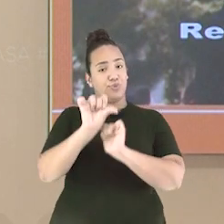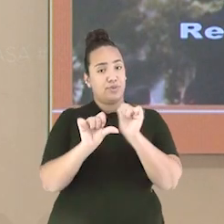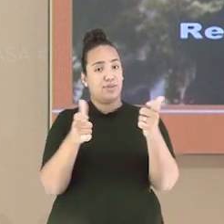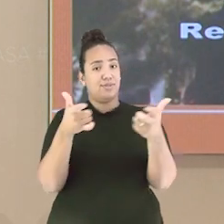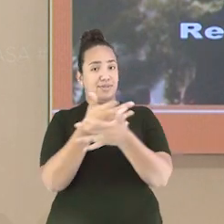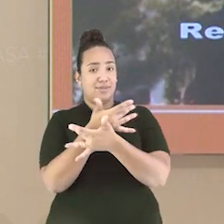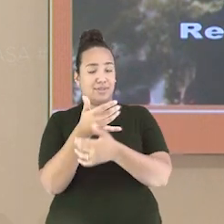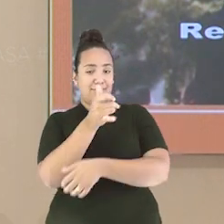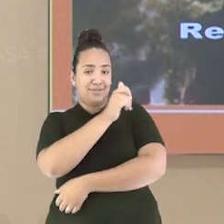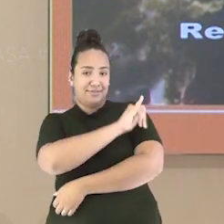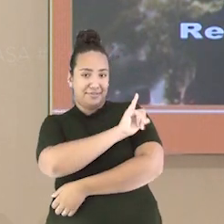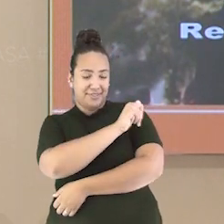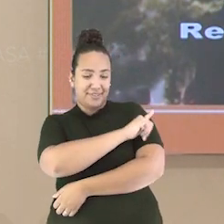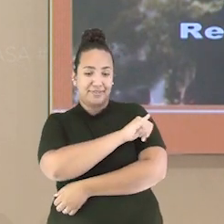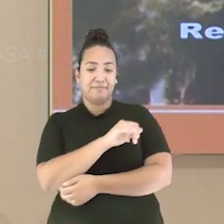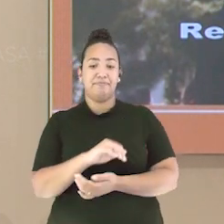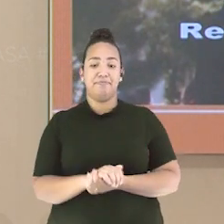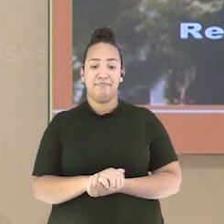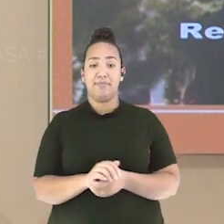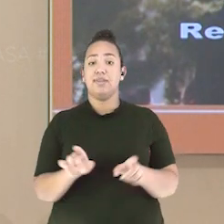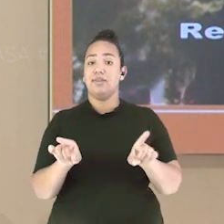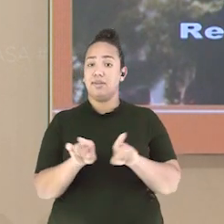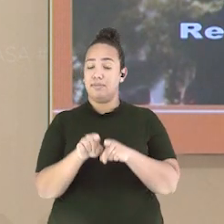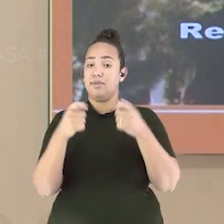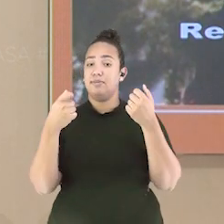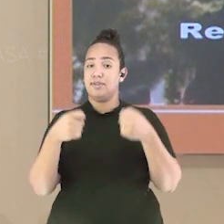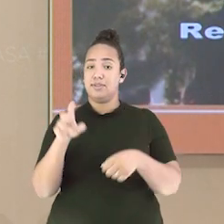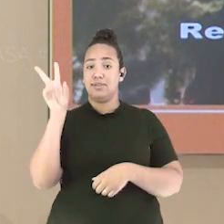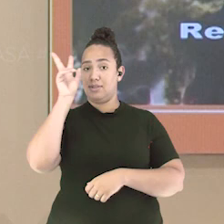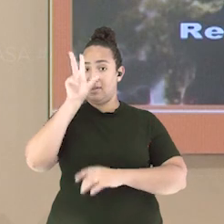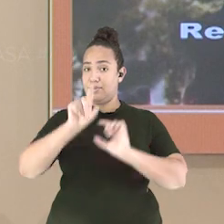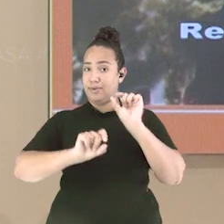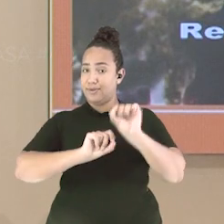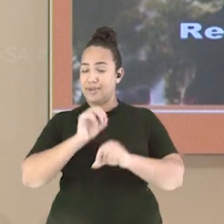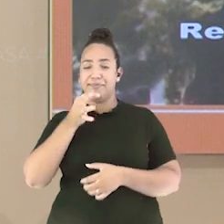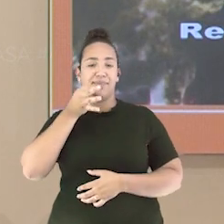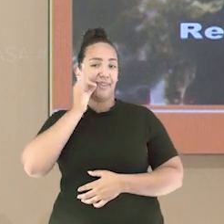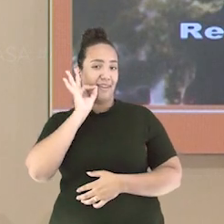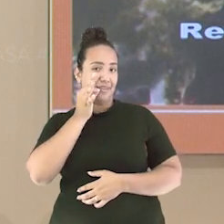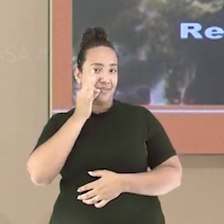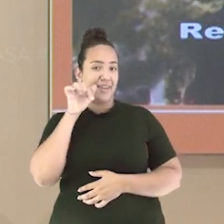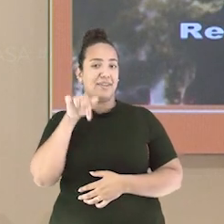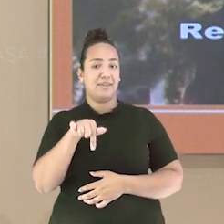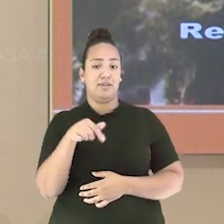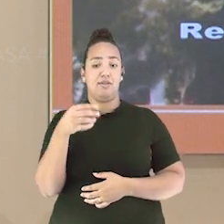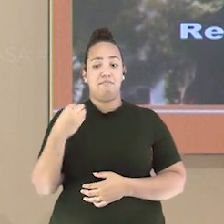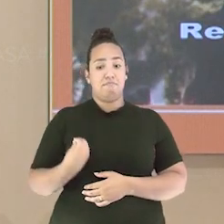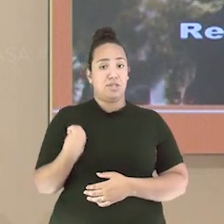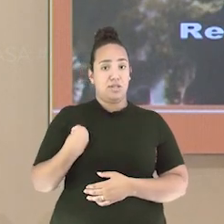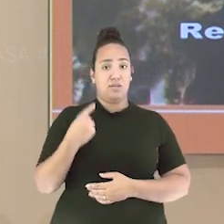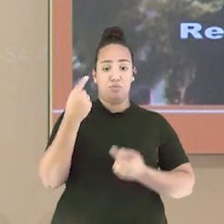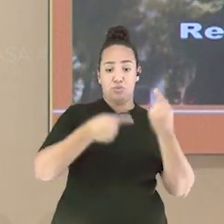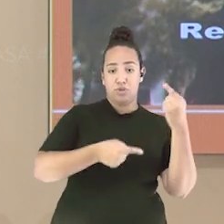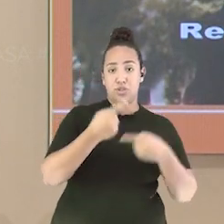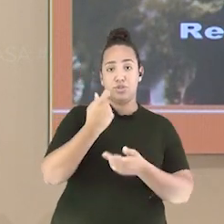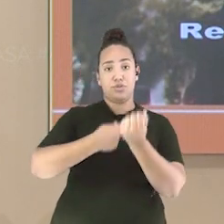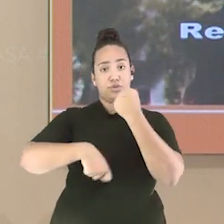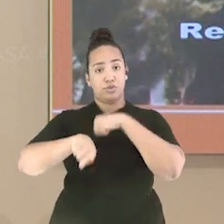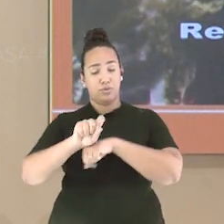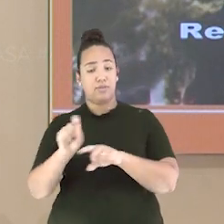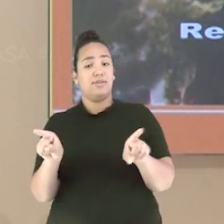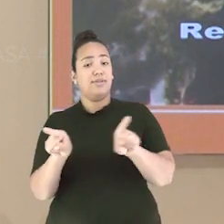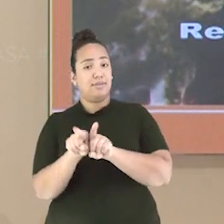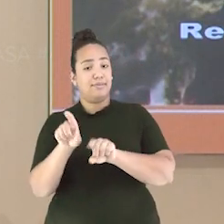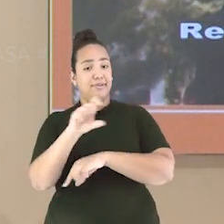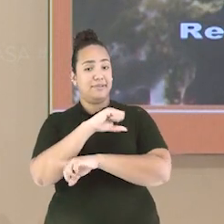capital. A gente também não pode esquecer dele, o Bom Cafezinho. Ele estava presente na política, economia